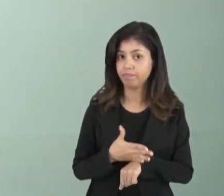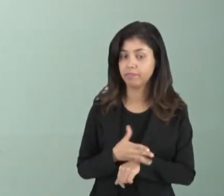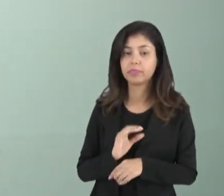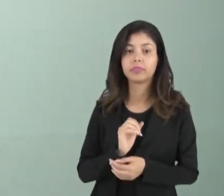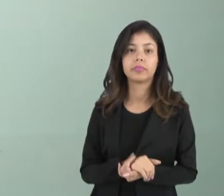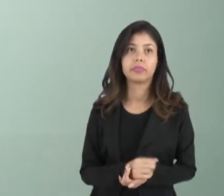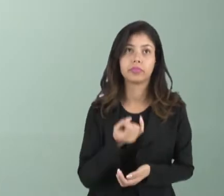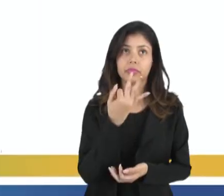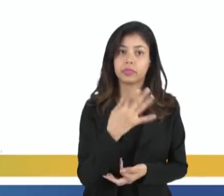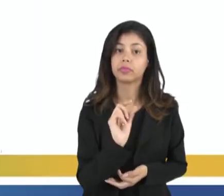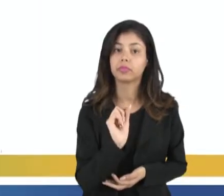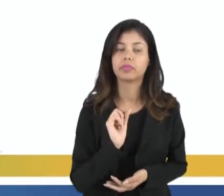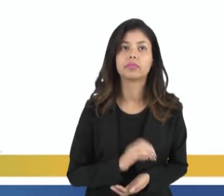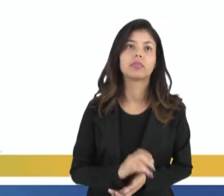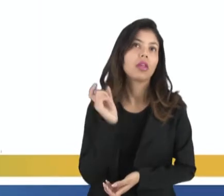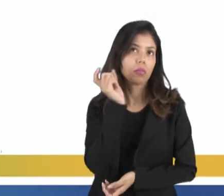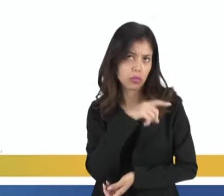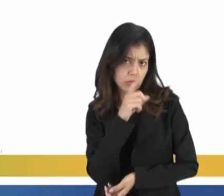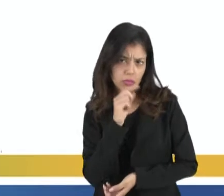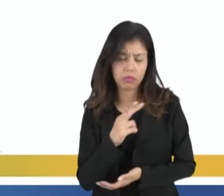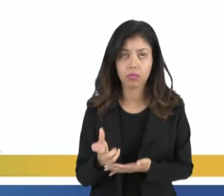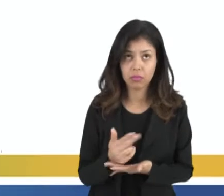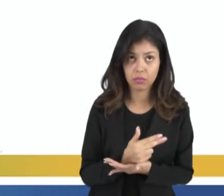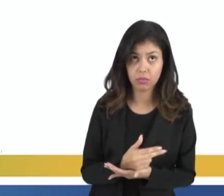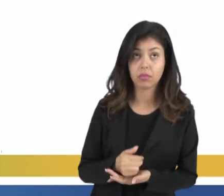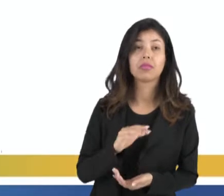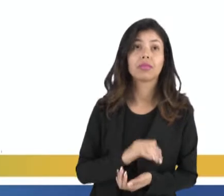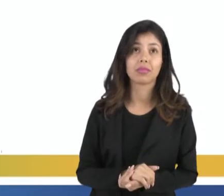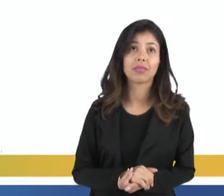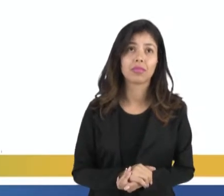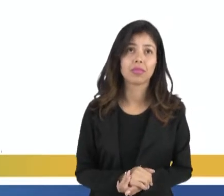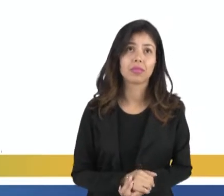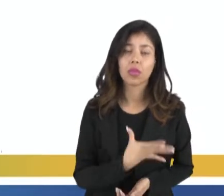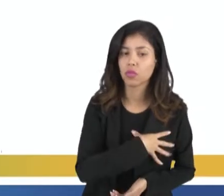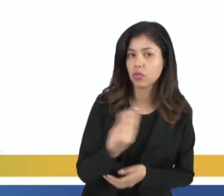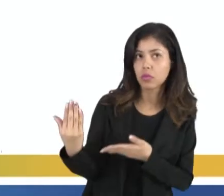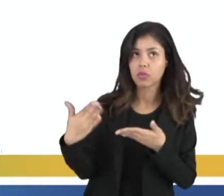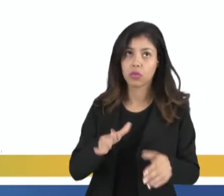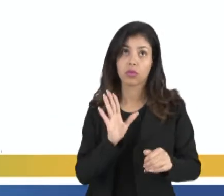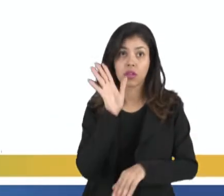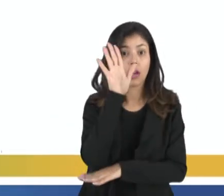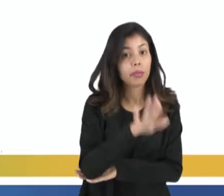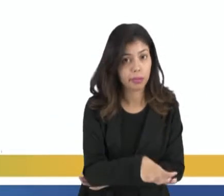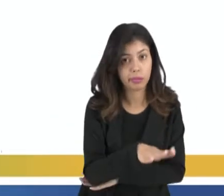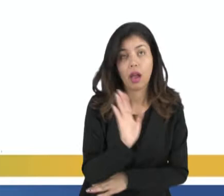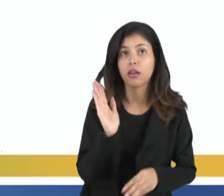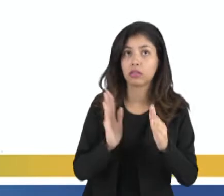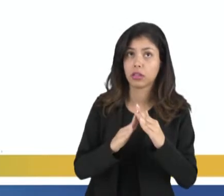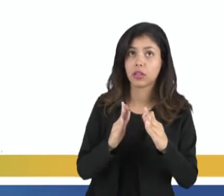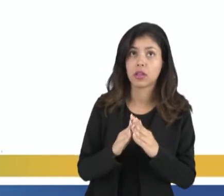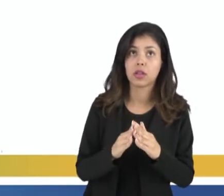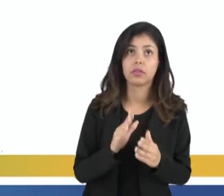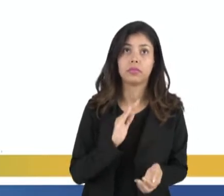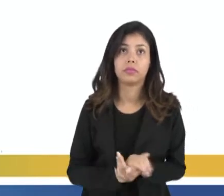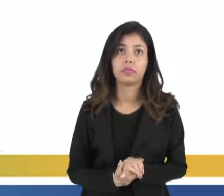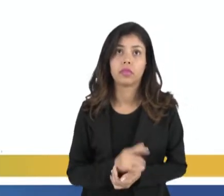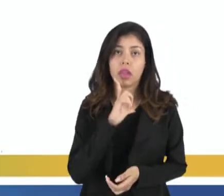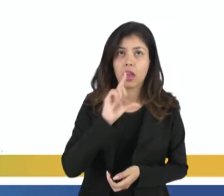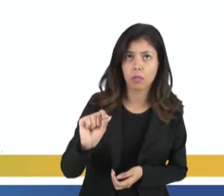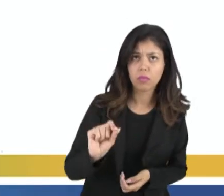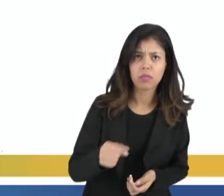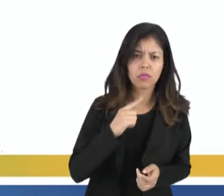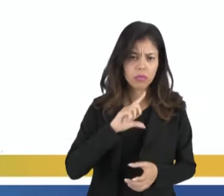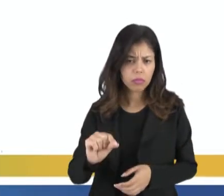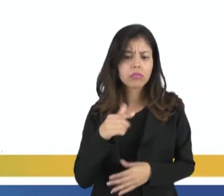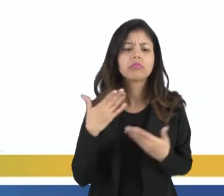essa questão. Ele diz assim, a mentira artística. O filho chega tarde à casa e o pai corre